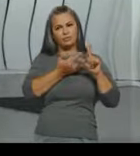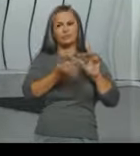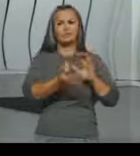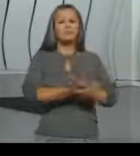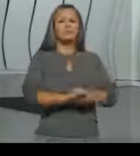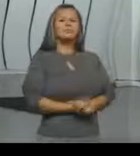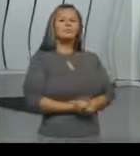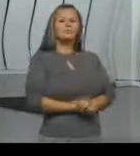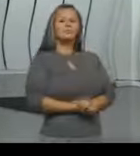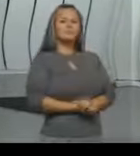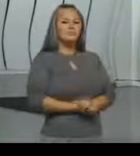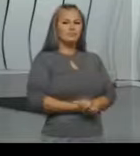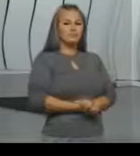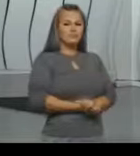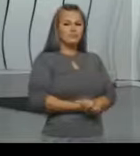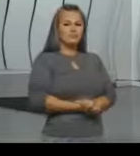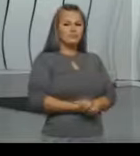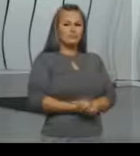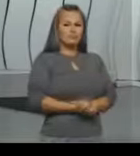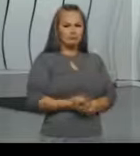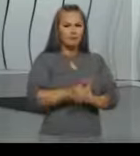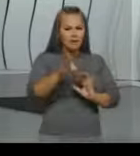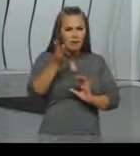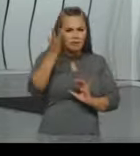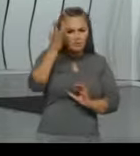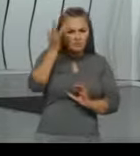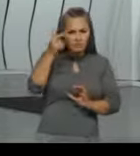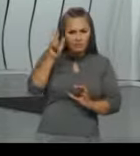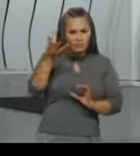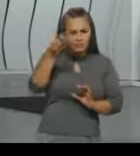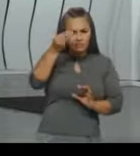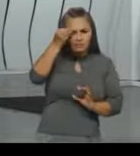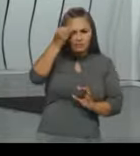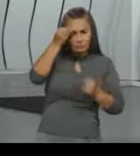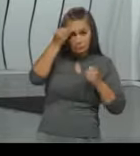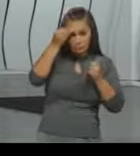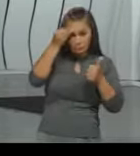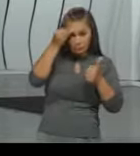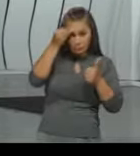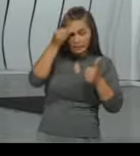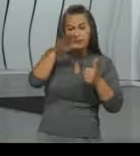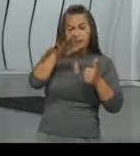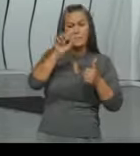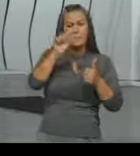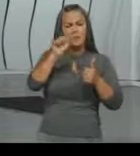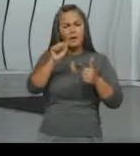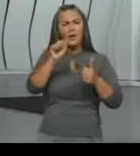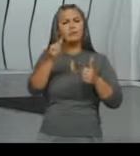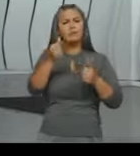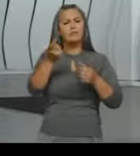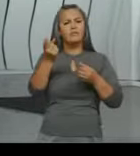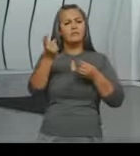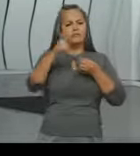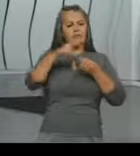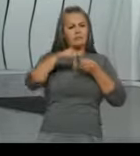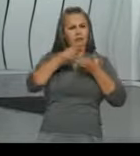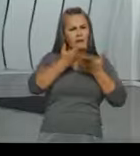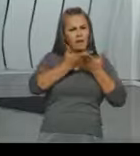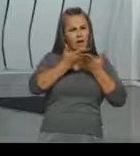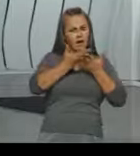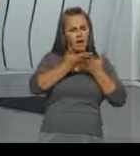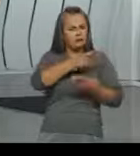alfa. Perfeito? Facinho, tranquilo. Assiste um pouquinho a aula do primeiro ano, que a gente falou um pouquinho lá